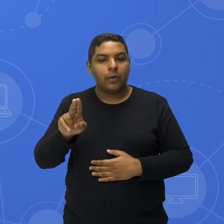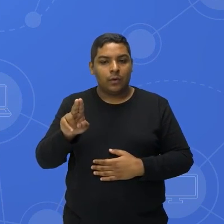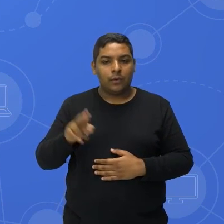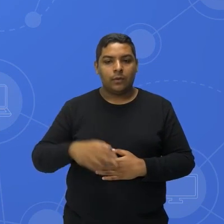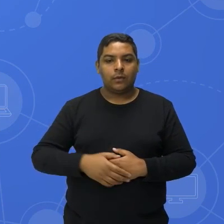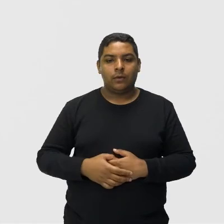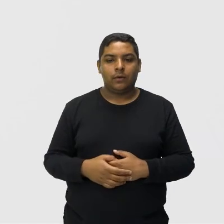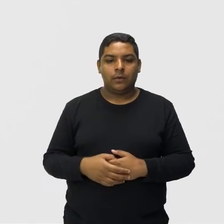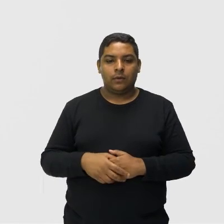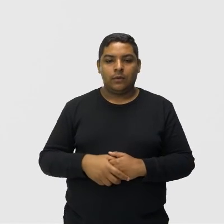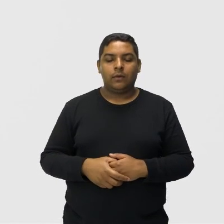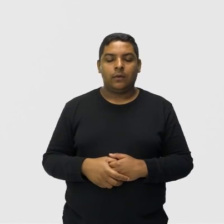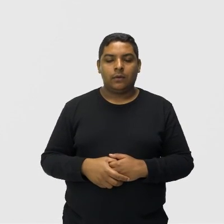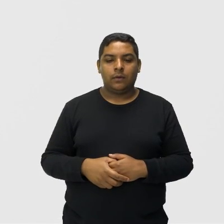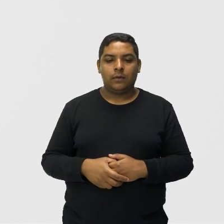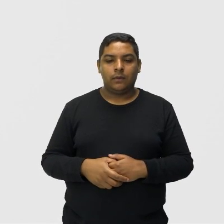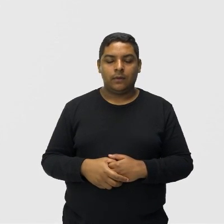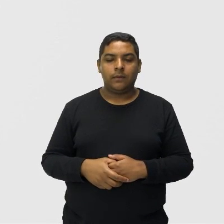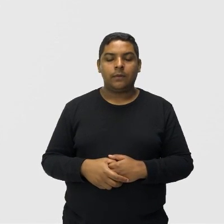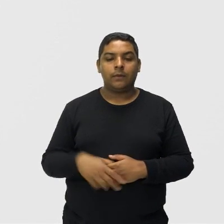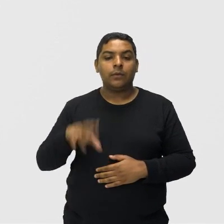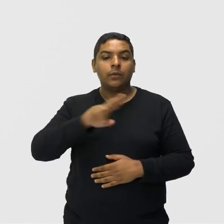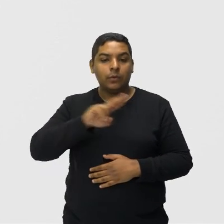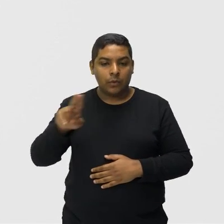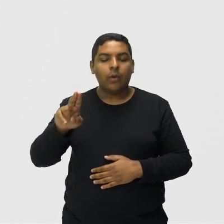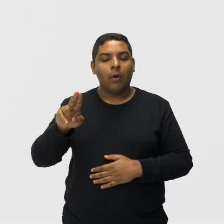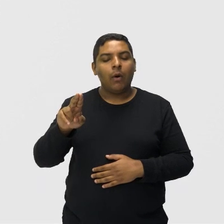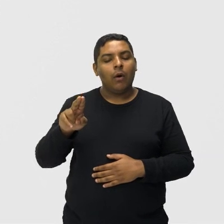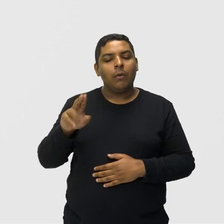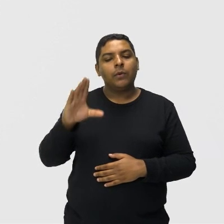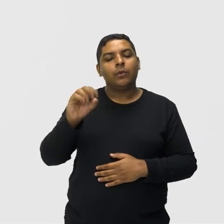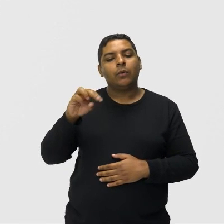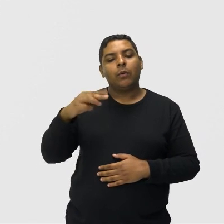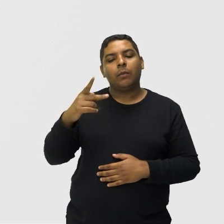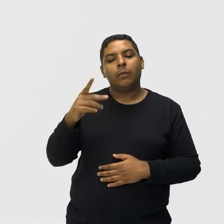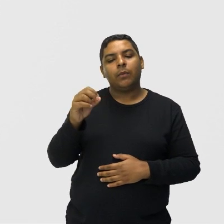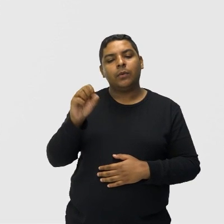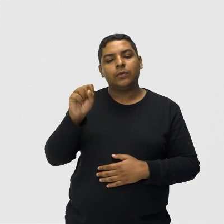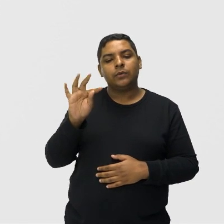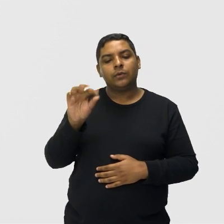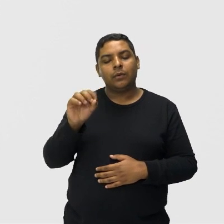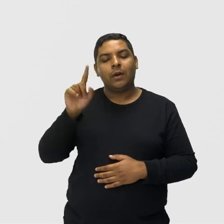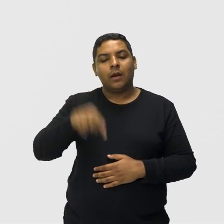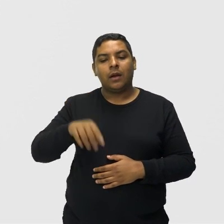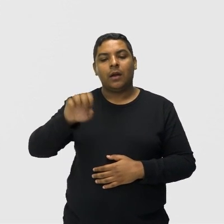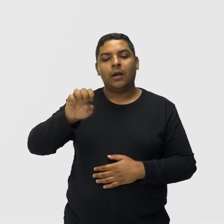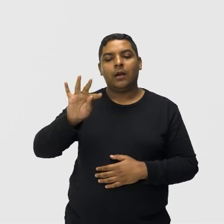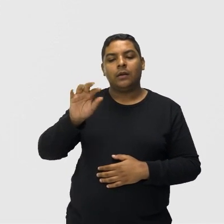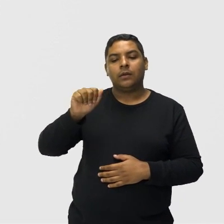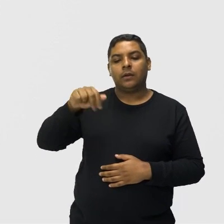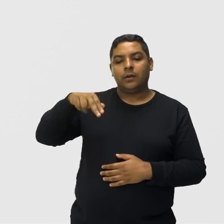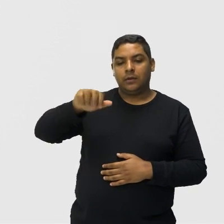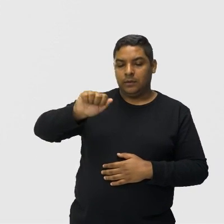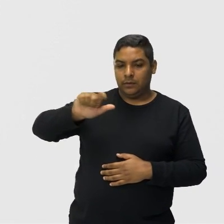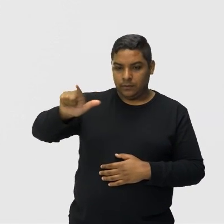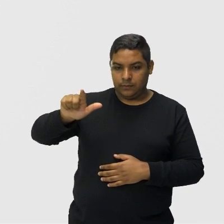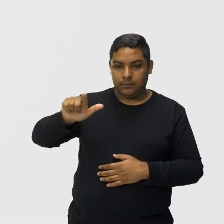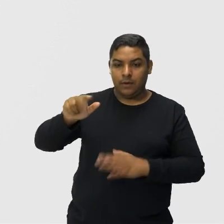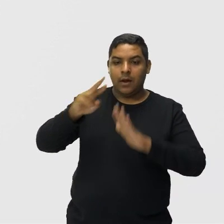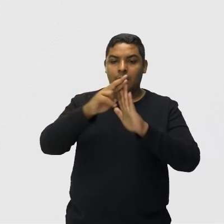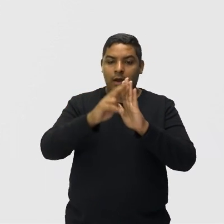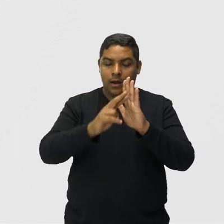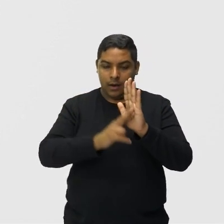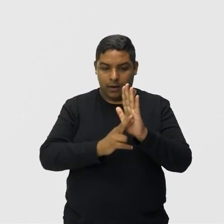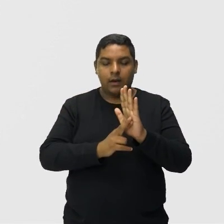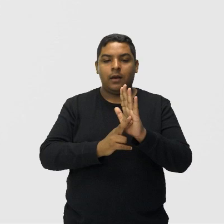pode voltar só um pouquinho, né, para eles observarem, o nome do composto é o etanal, tá bom? Então,